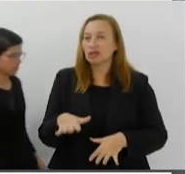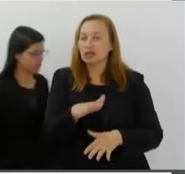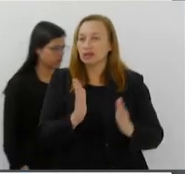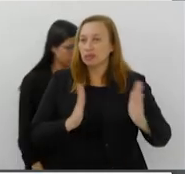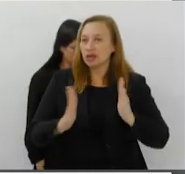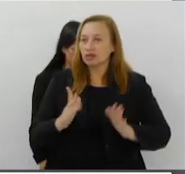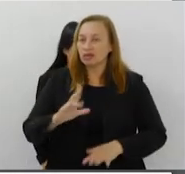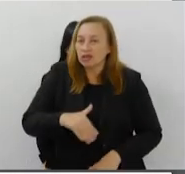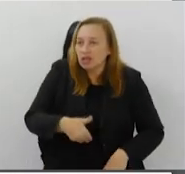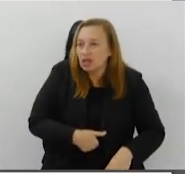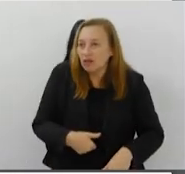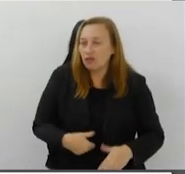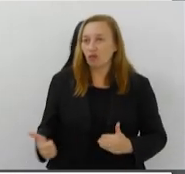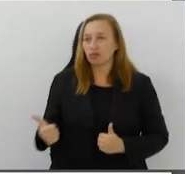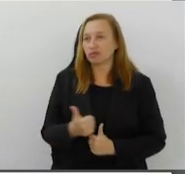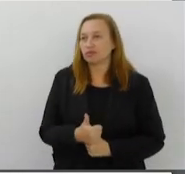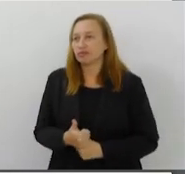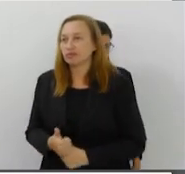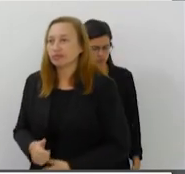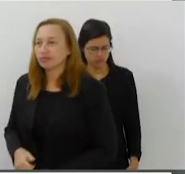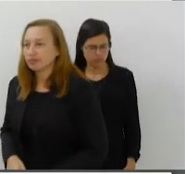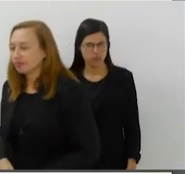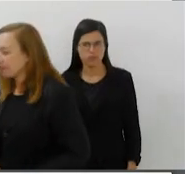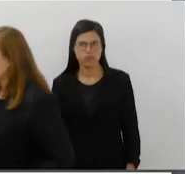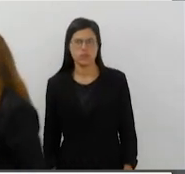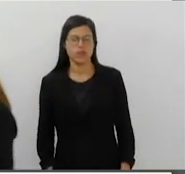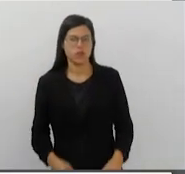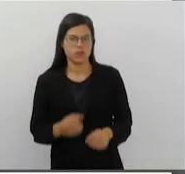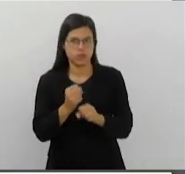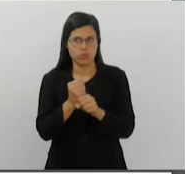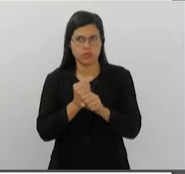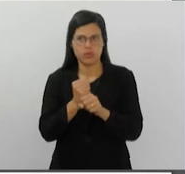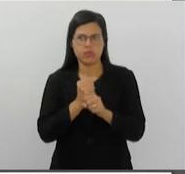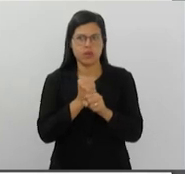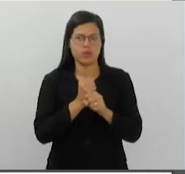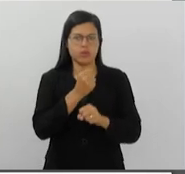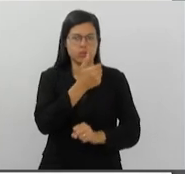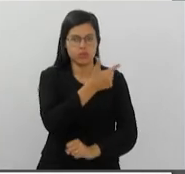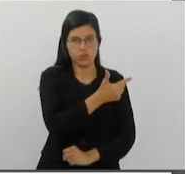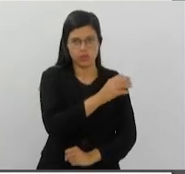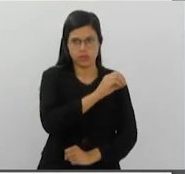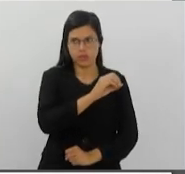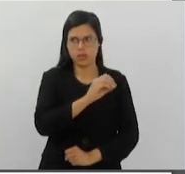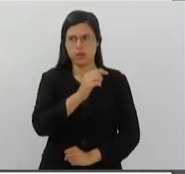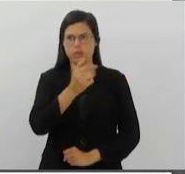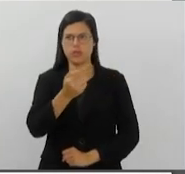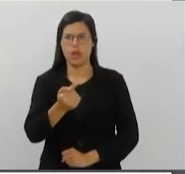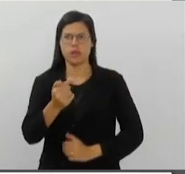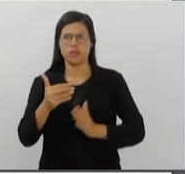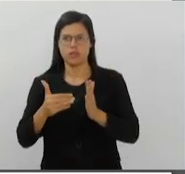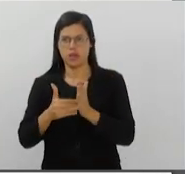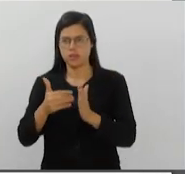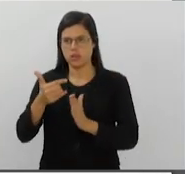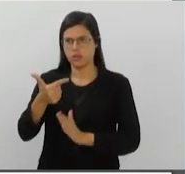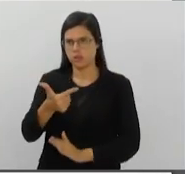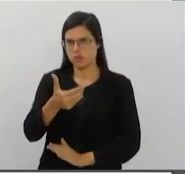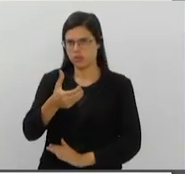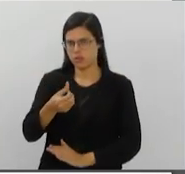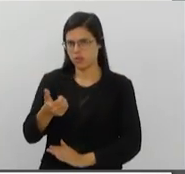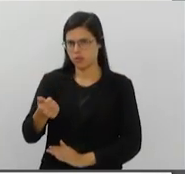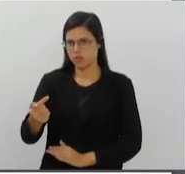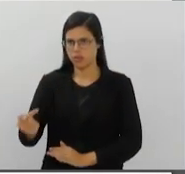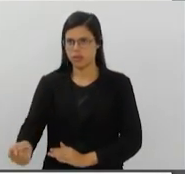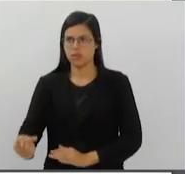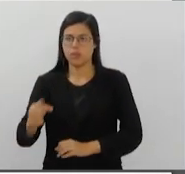né? E aí, nesse sentido, entre os anos de 2007 e 2017, a Ação da Cidadania deixa de realizar campanhas